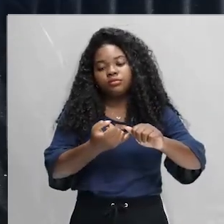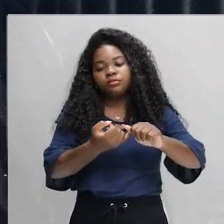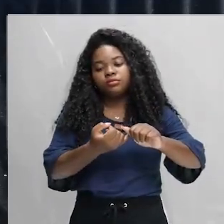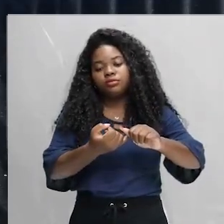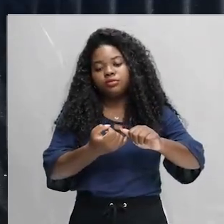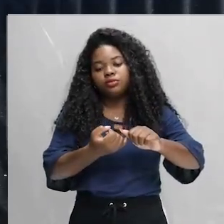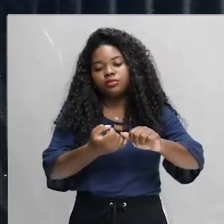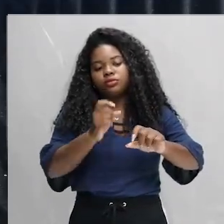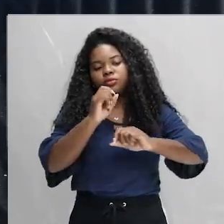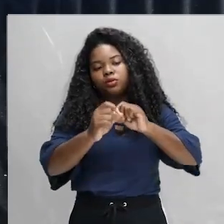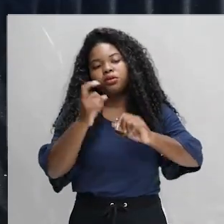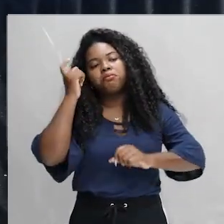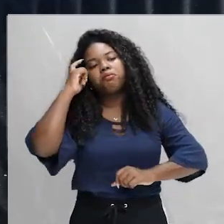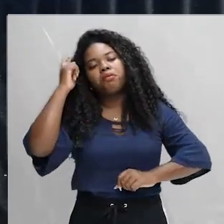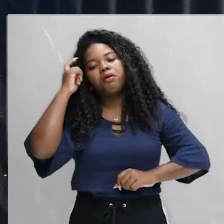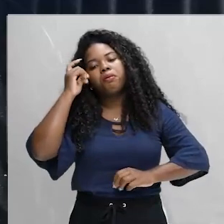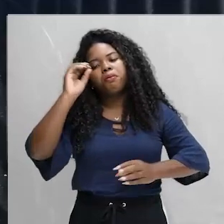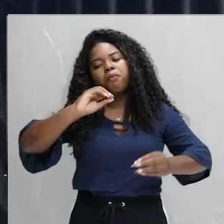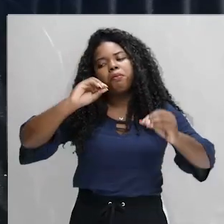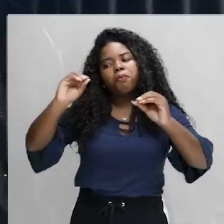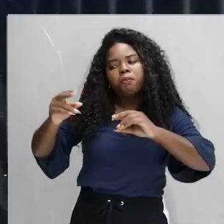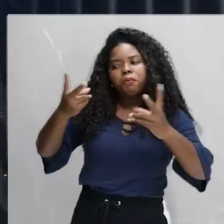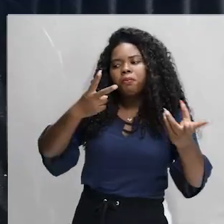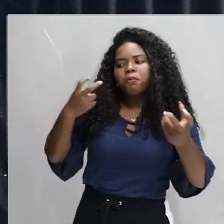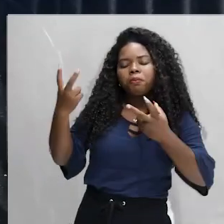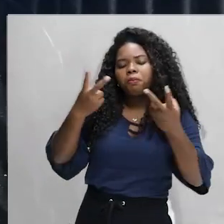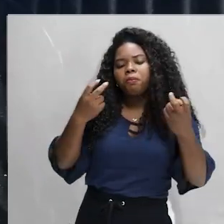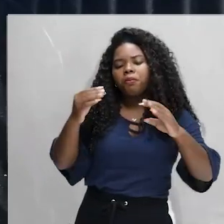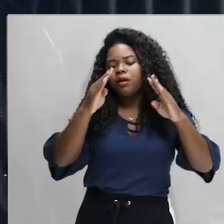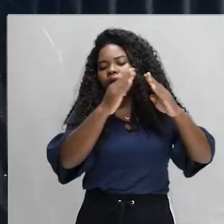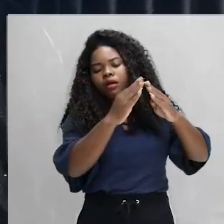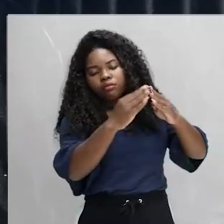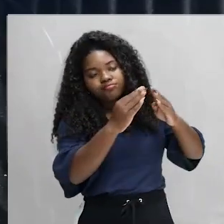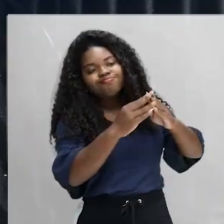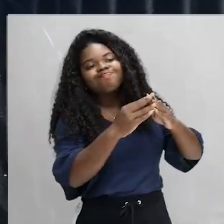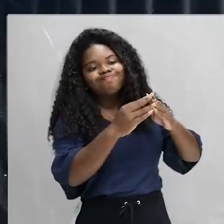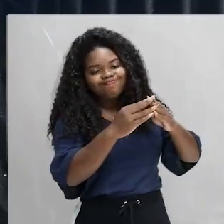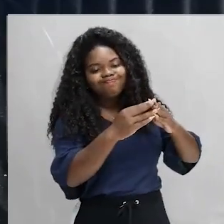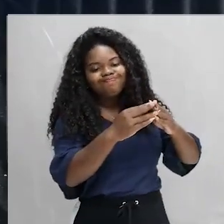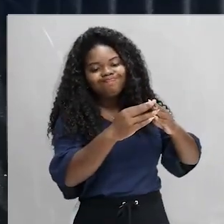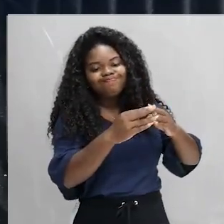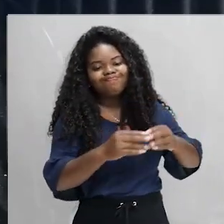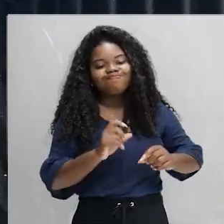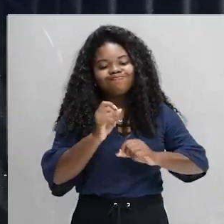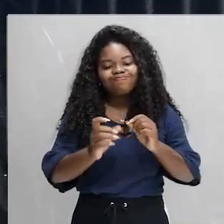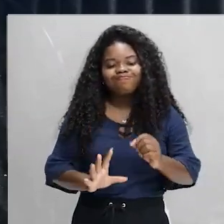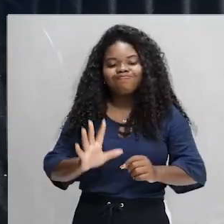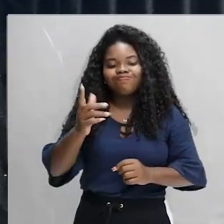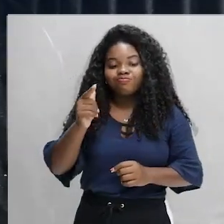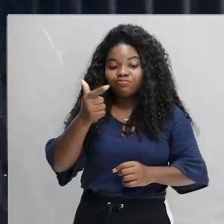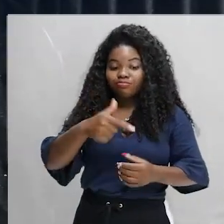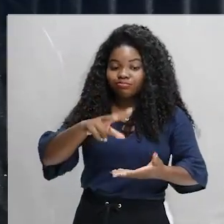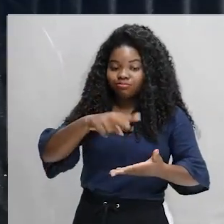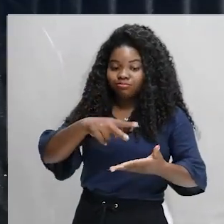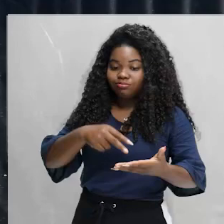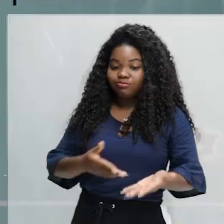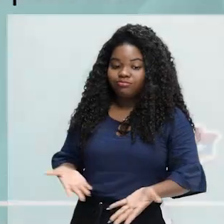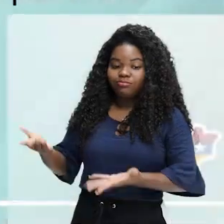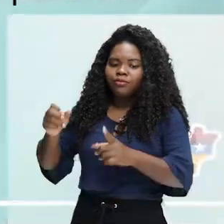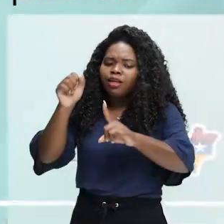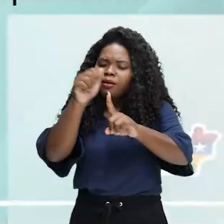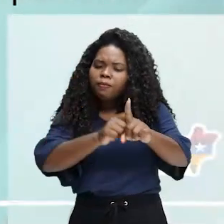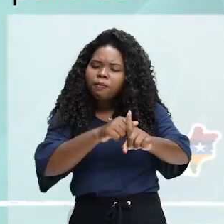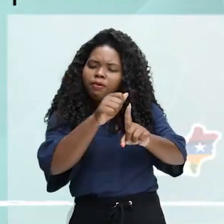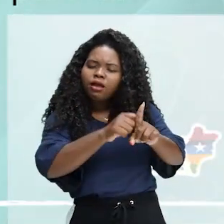ponto de vista, sob o seu olhar, bem subjetivo. Olha o que aconteceu. Meses